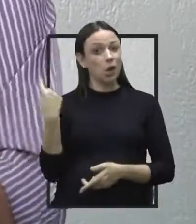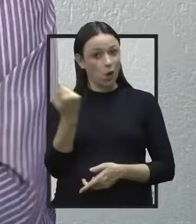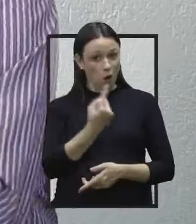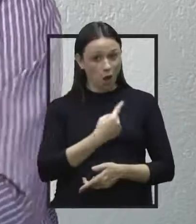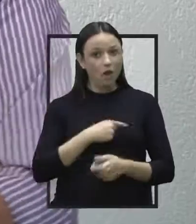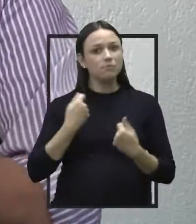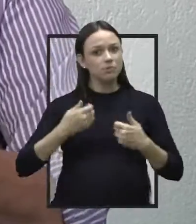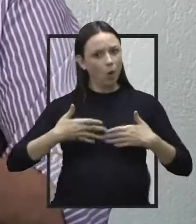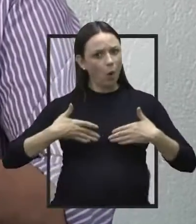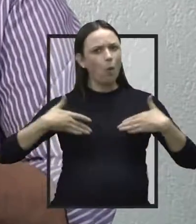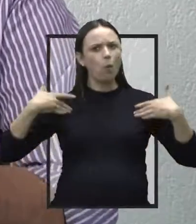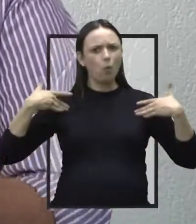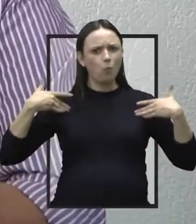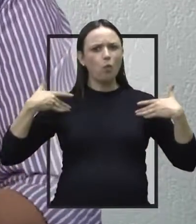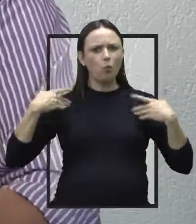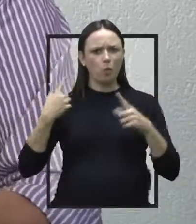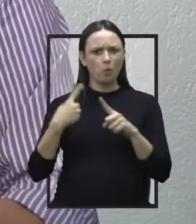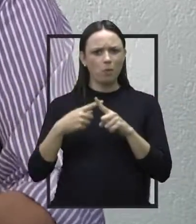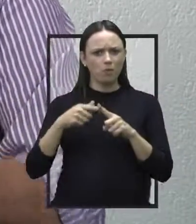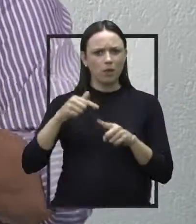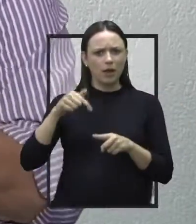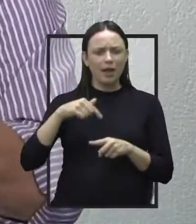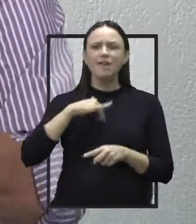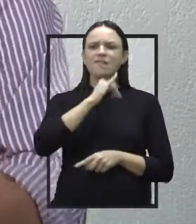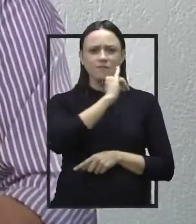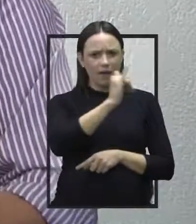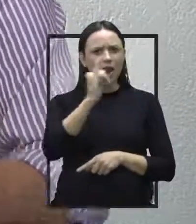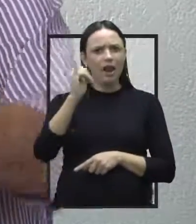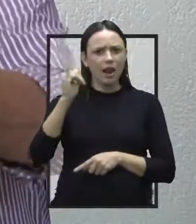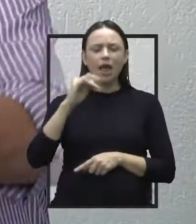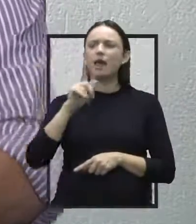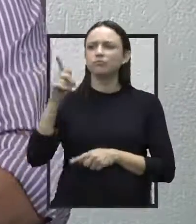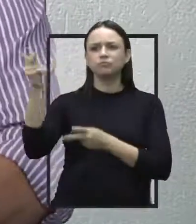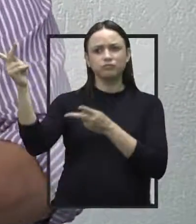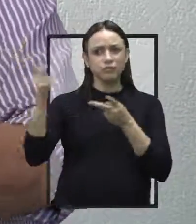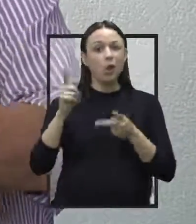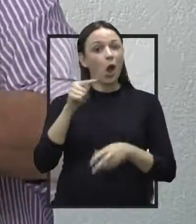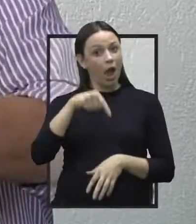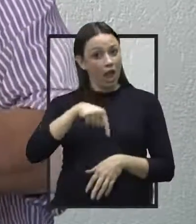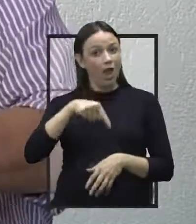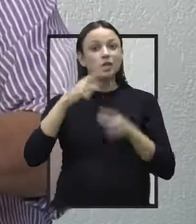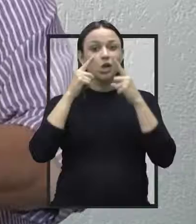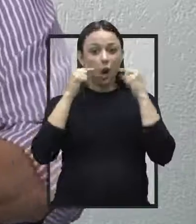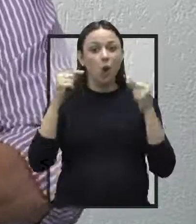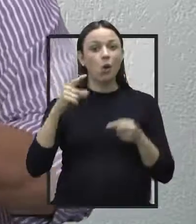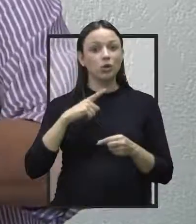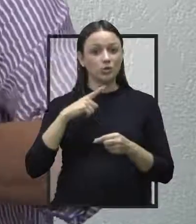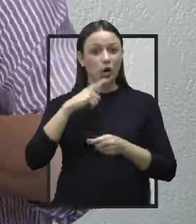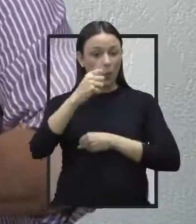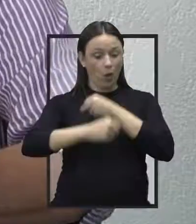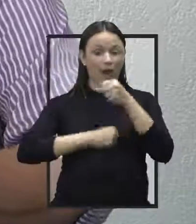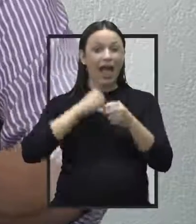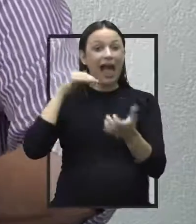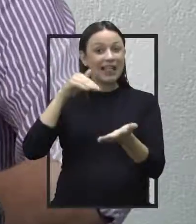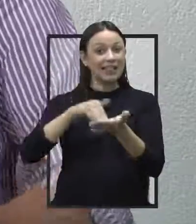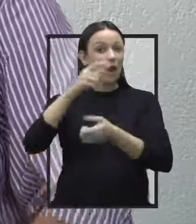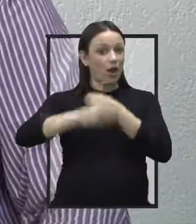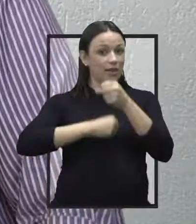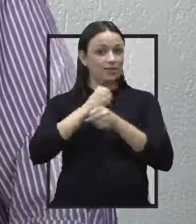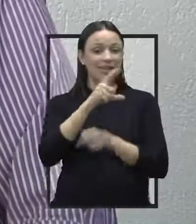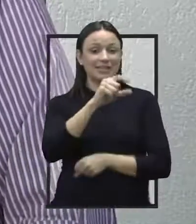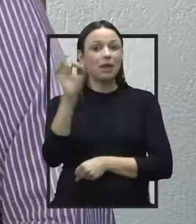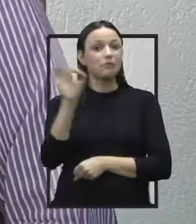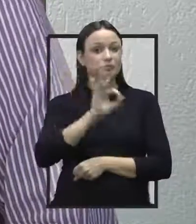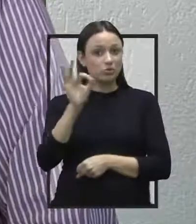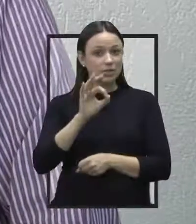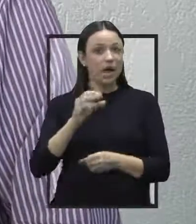orgulhar de dizer para todos aqueles que nos visitam que a nossa cidade, até o ano que vem, com certeza vai ter 100% do esgoto